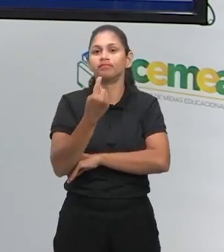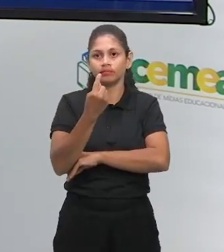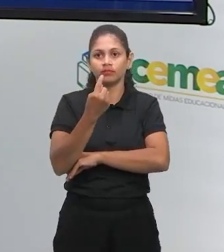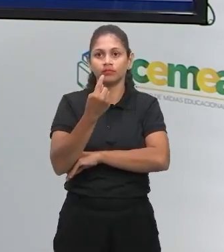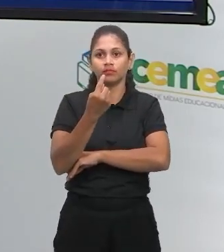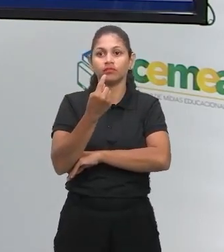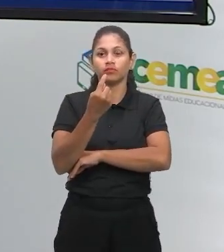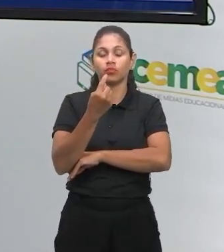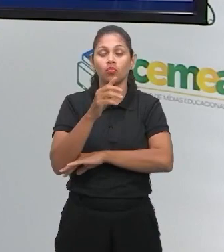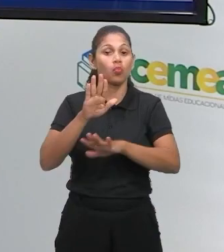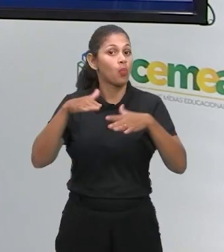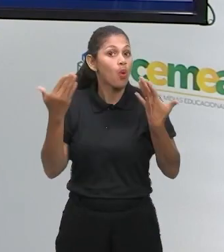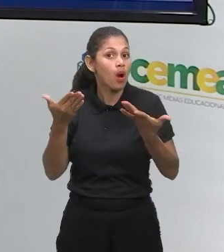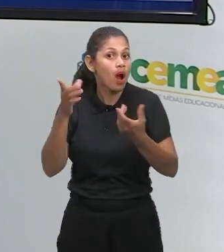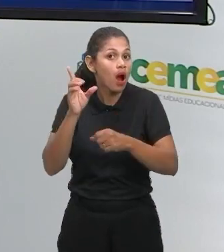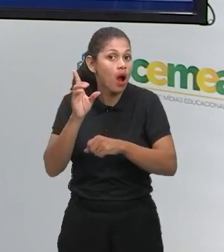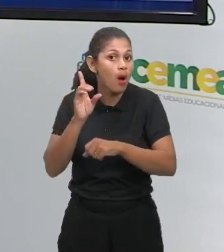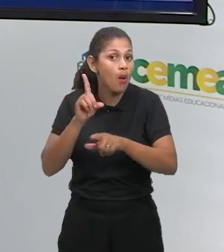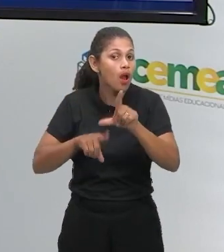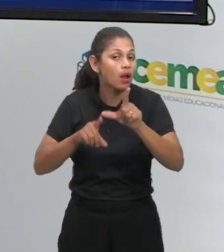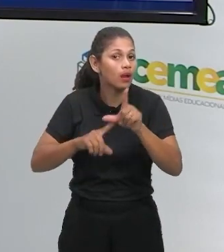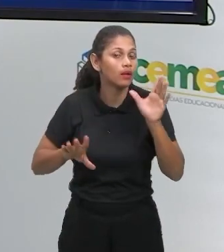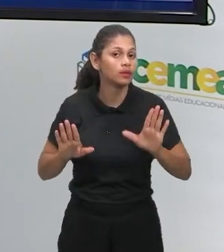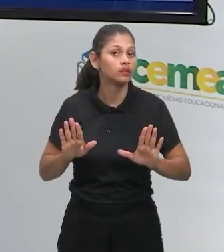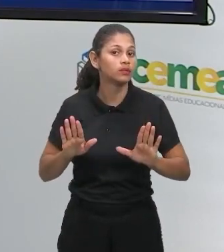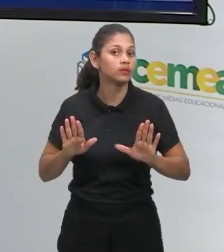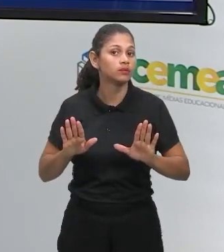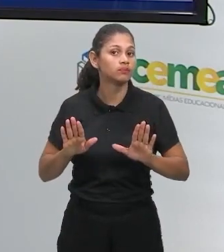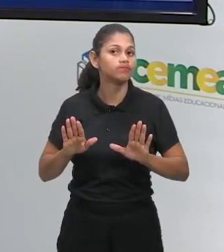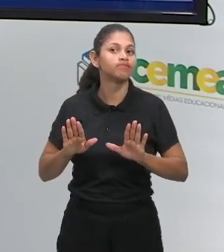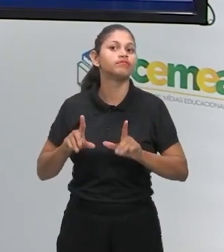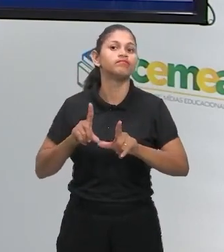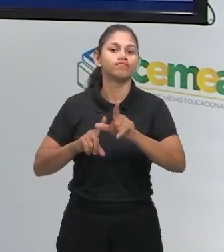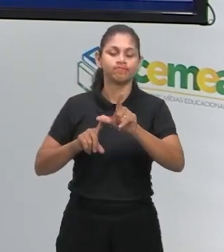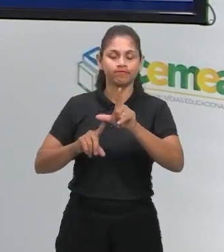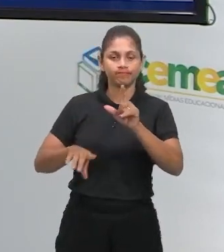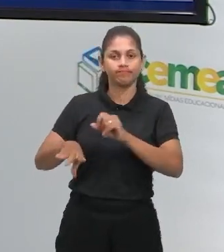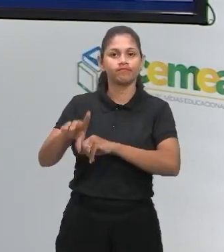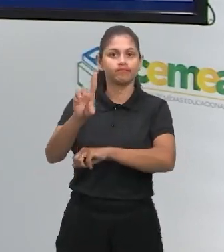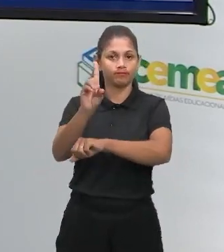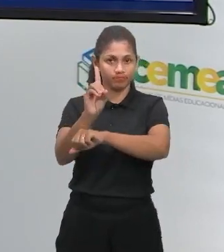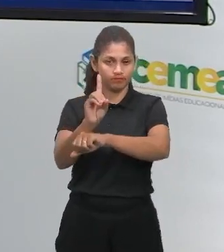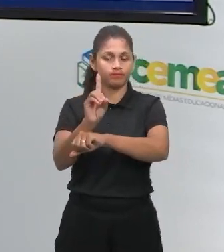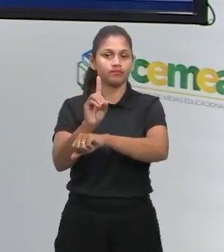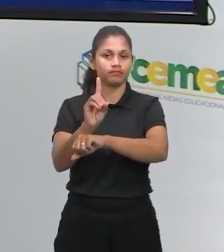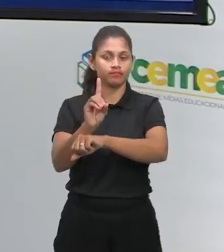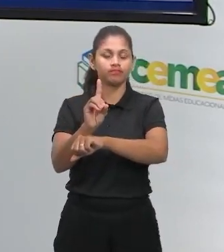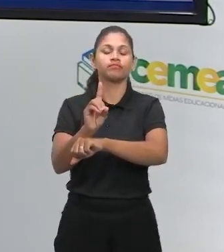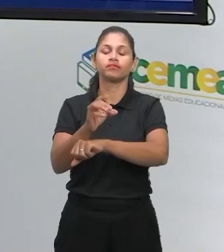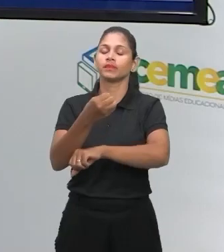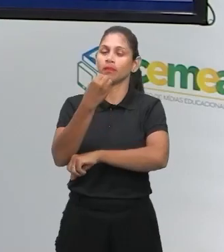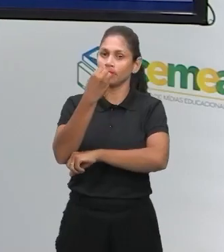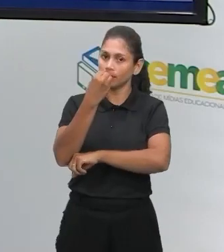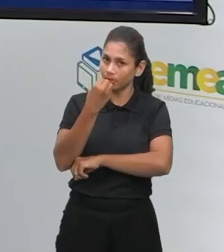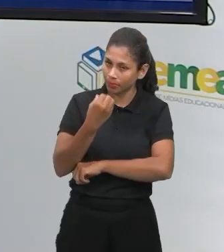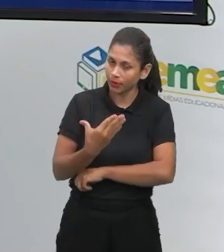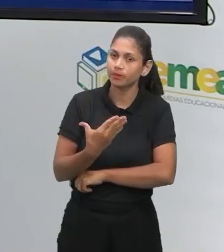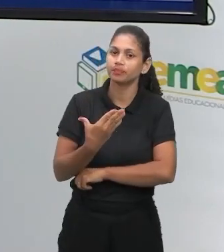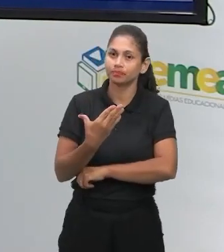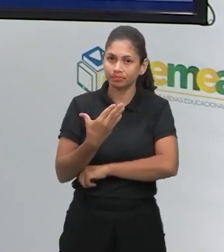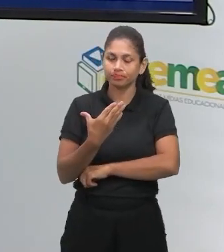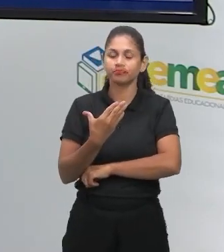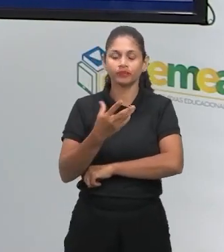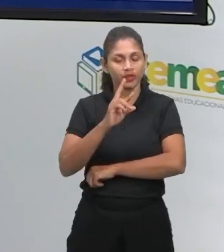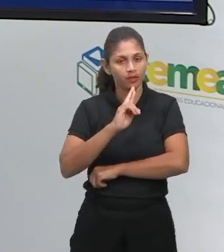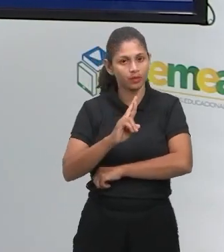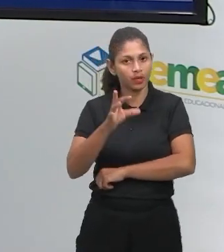alternativa? Gabarito letra D. Gabarito letra D. Muito bem, gabarito letra D é